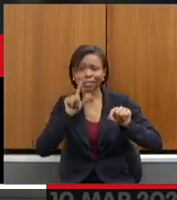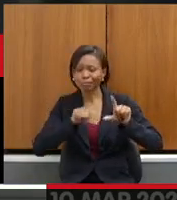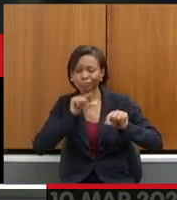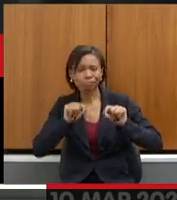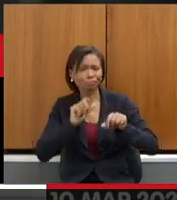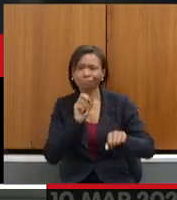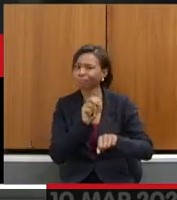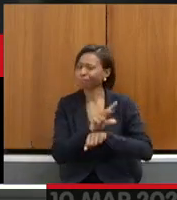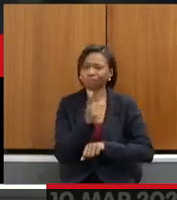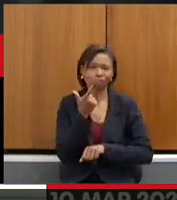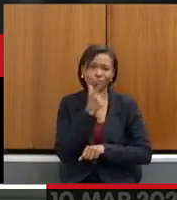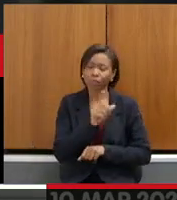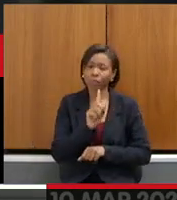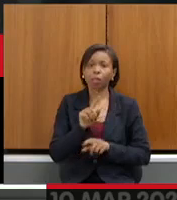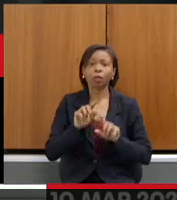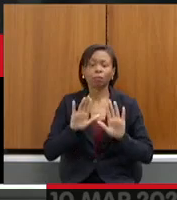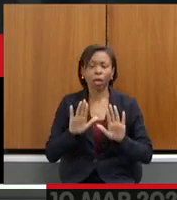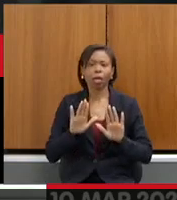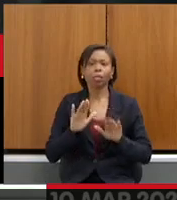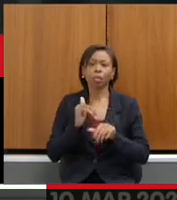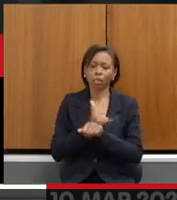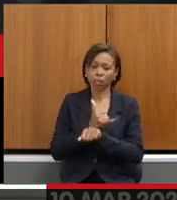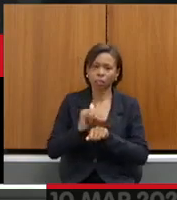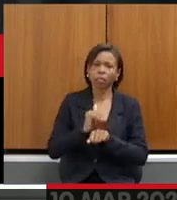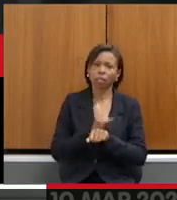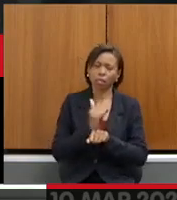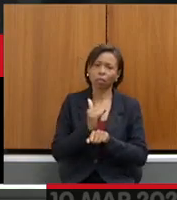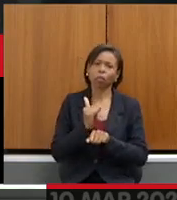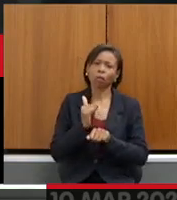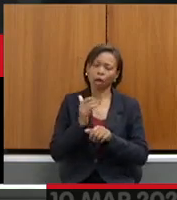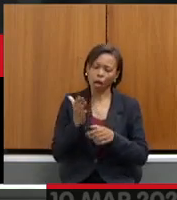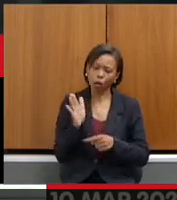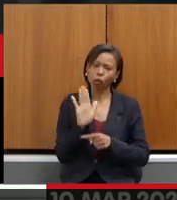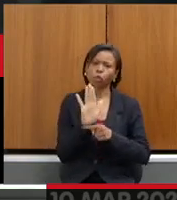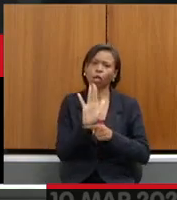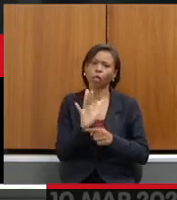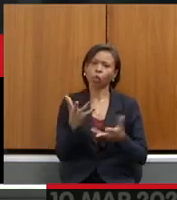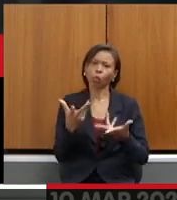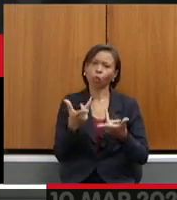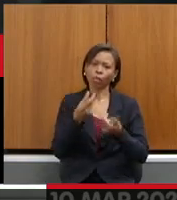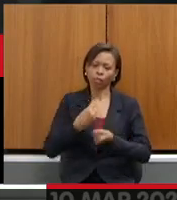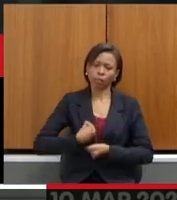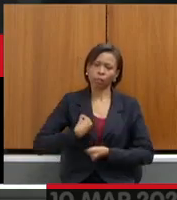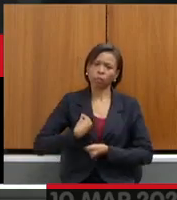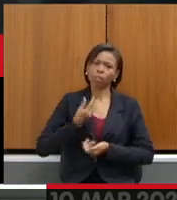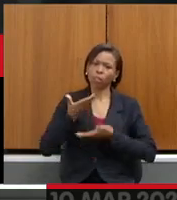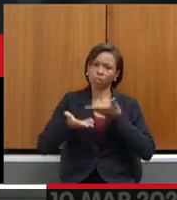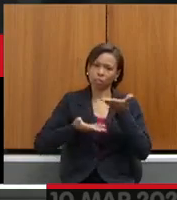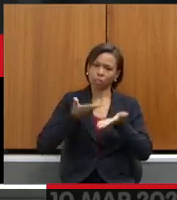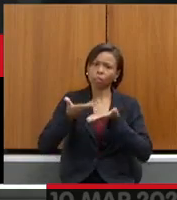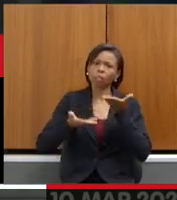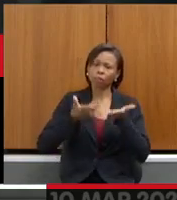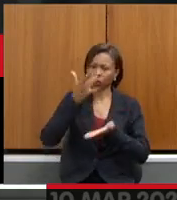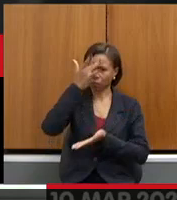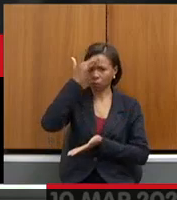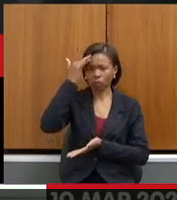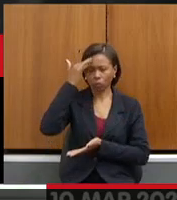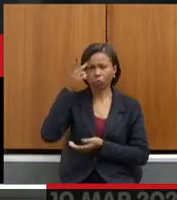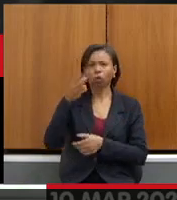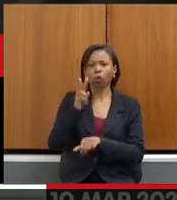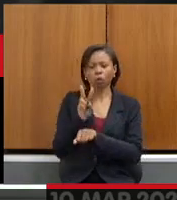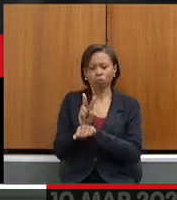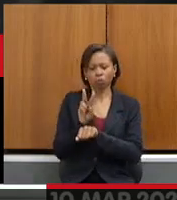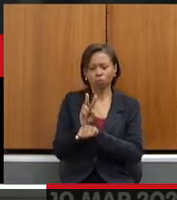vai trazer o impacto imediato na qualidade de vida na assistência das pessoas preservando os